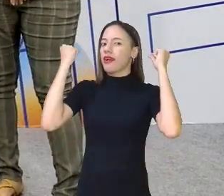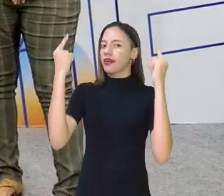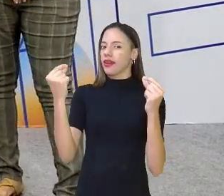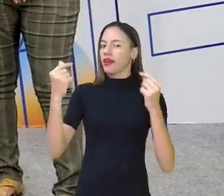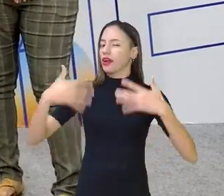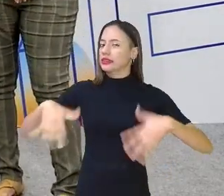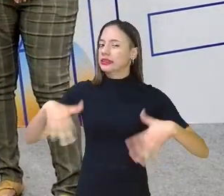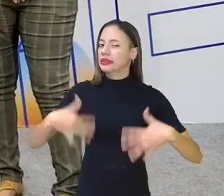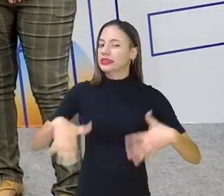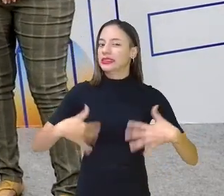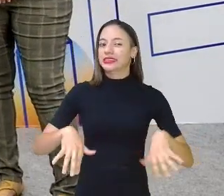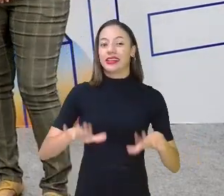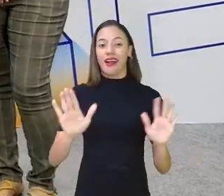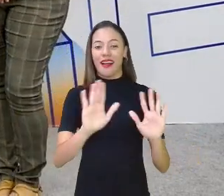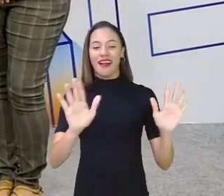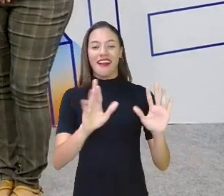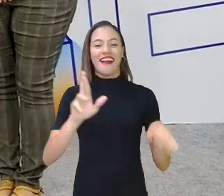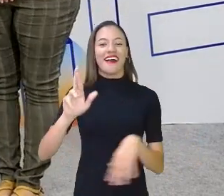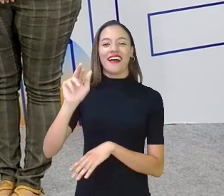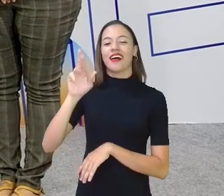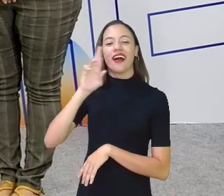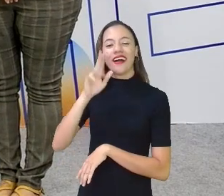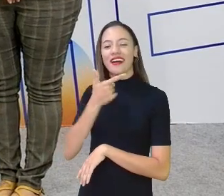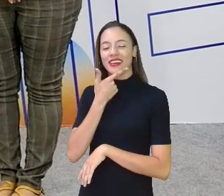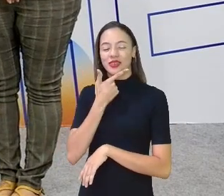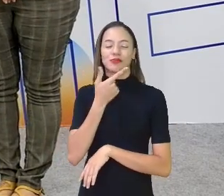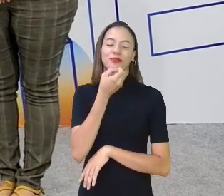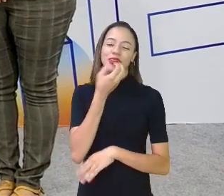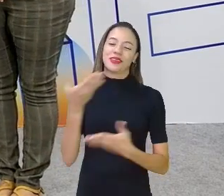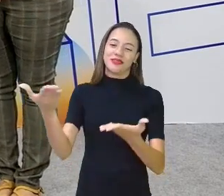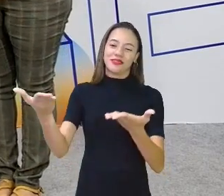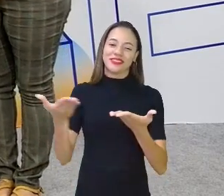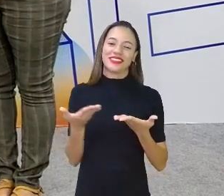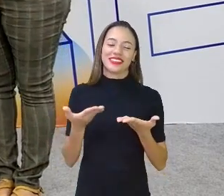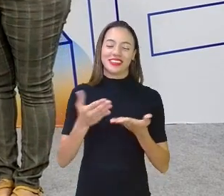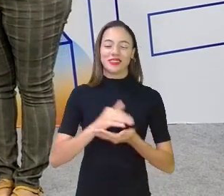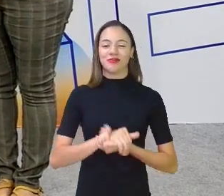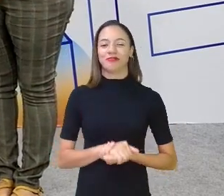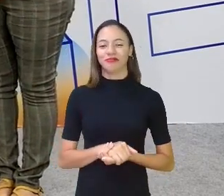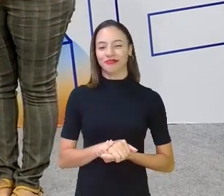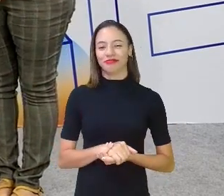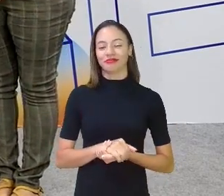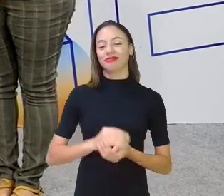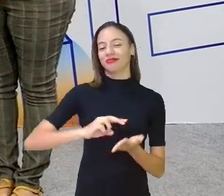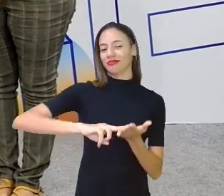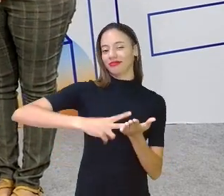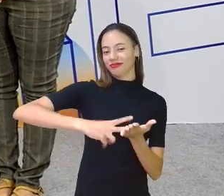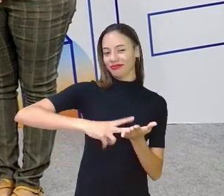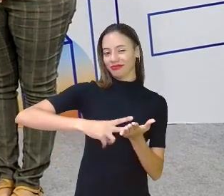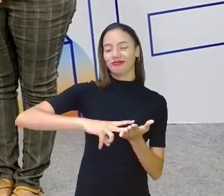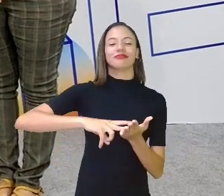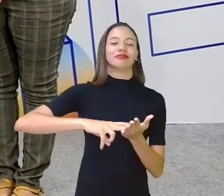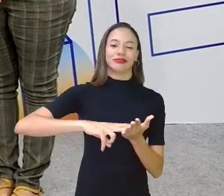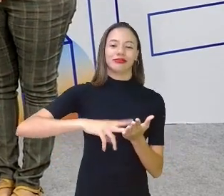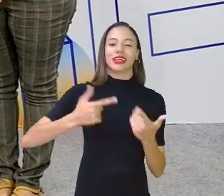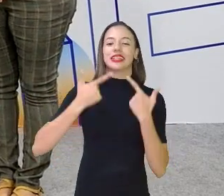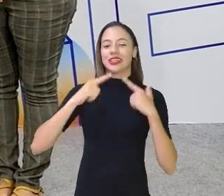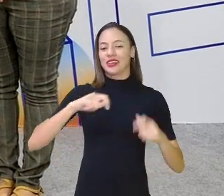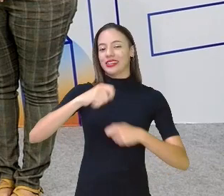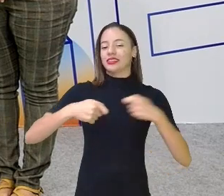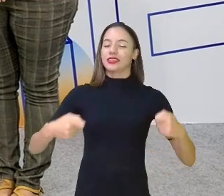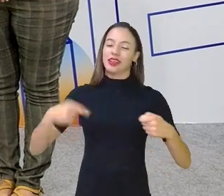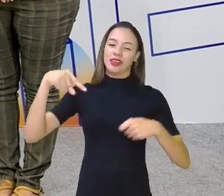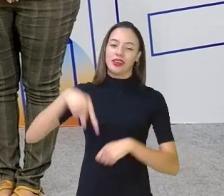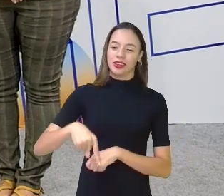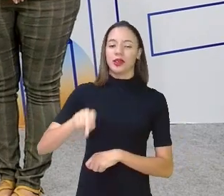Imagina! Raquel, seja bem-vinda! Fazendo a tradução para a linguagem dos sinais aqui